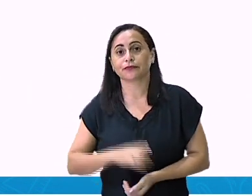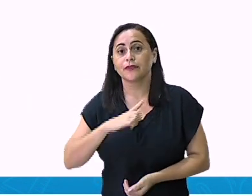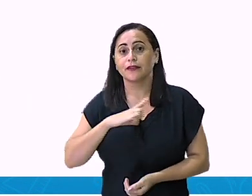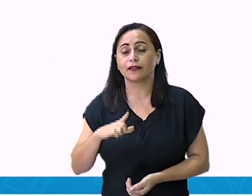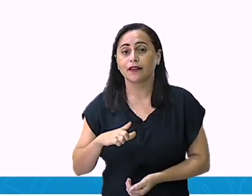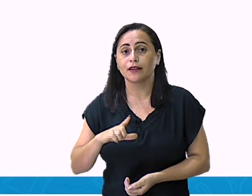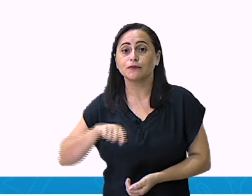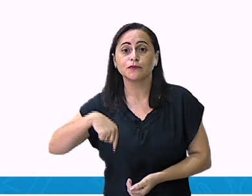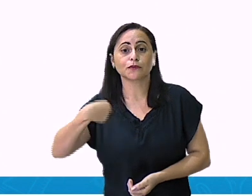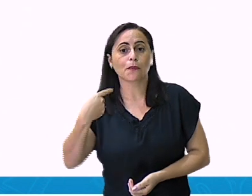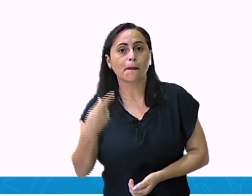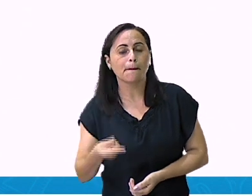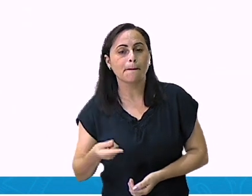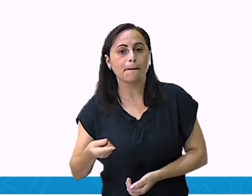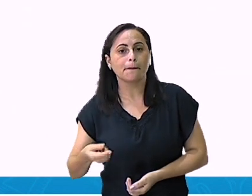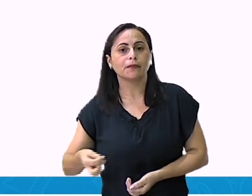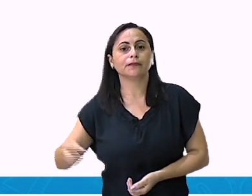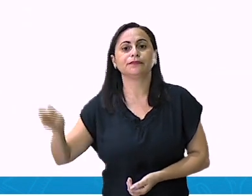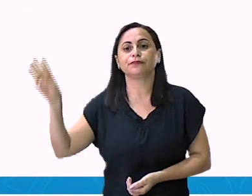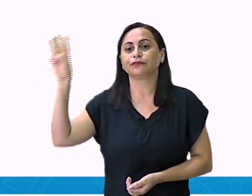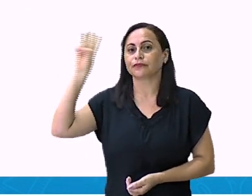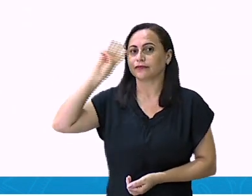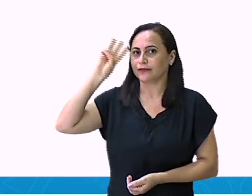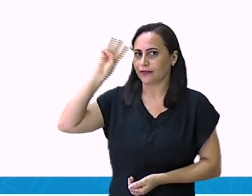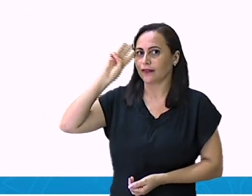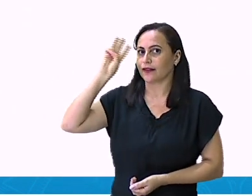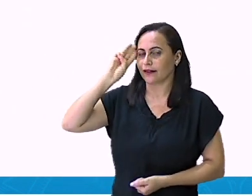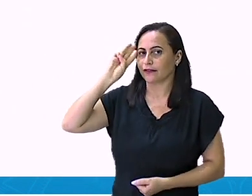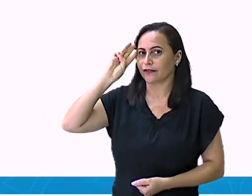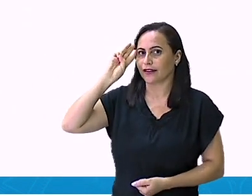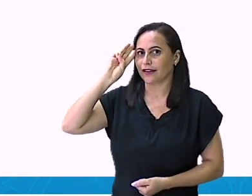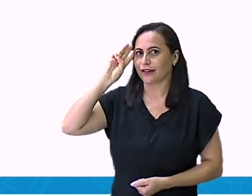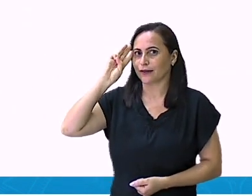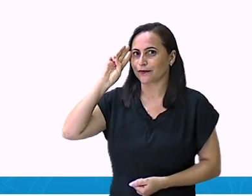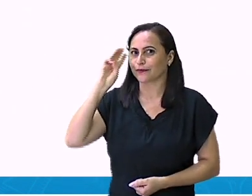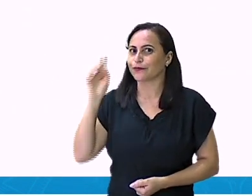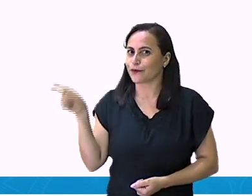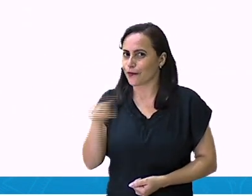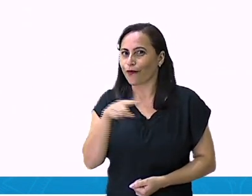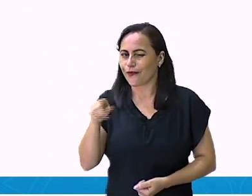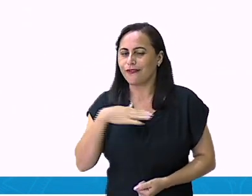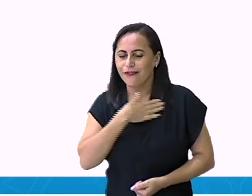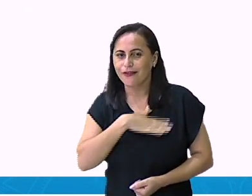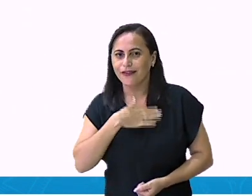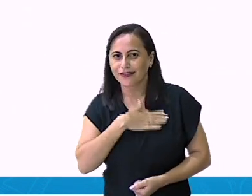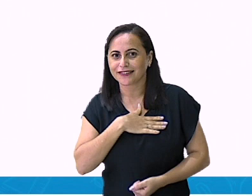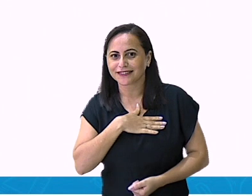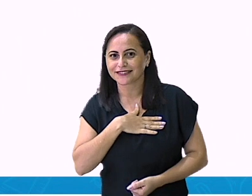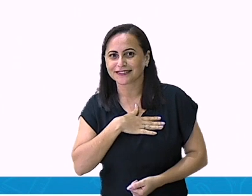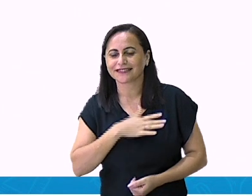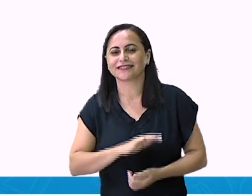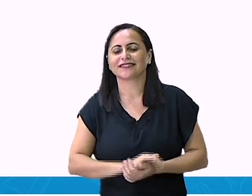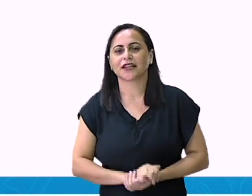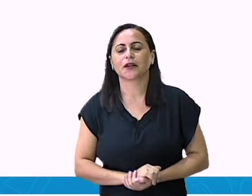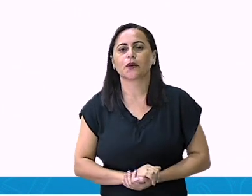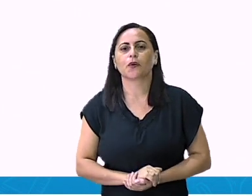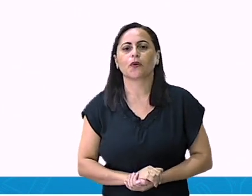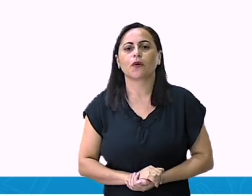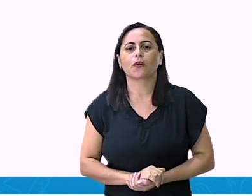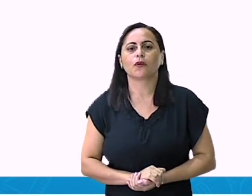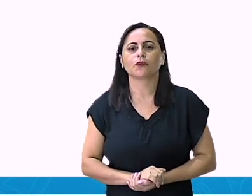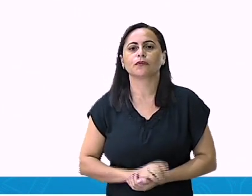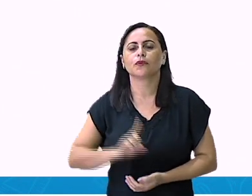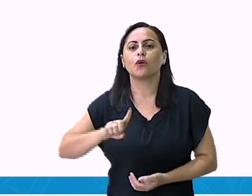temos a terça-feira. Vocês gostam da terça-feira? Sim? Vamos ver